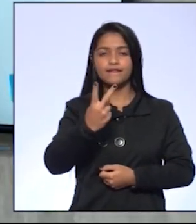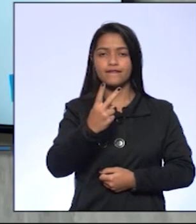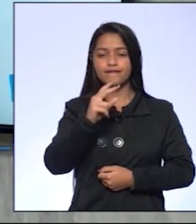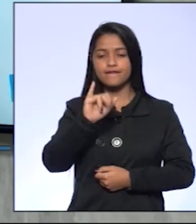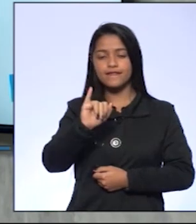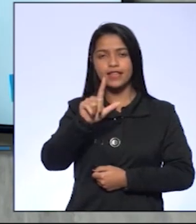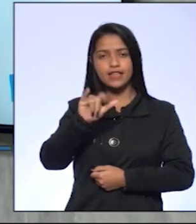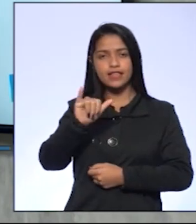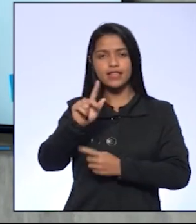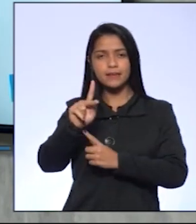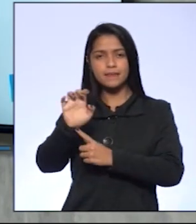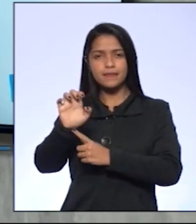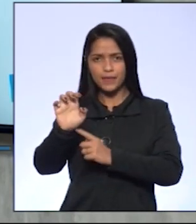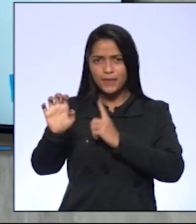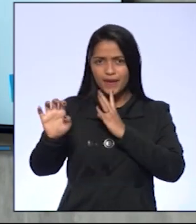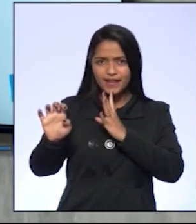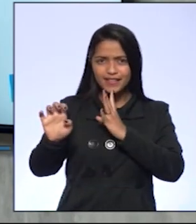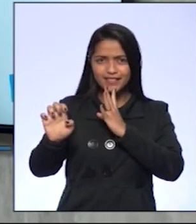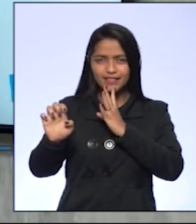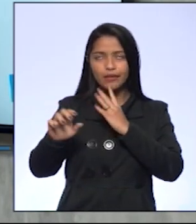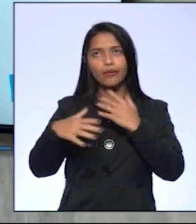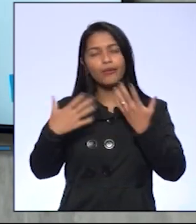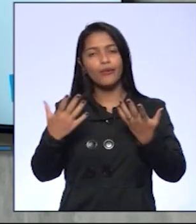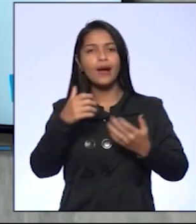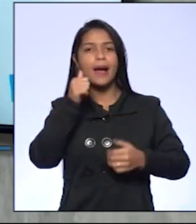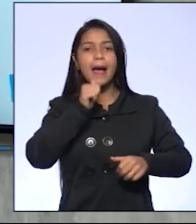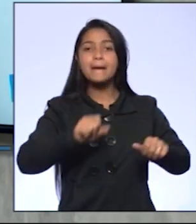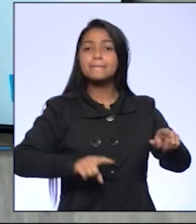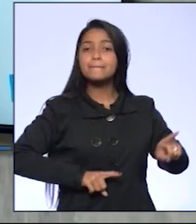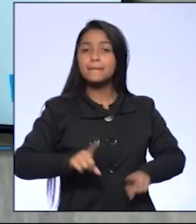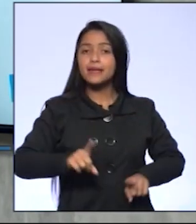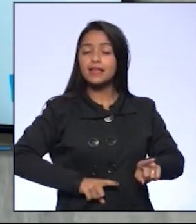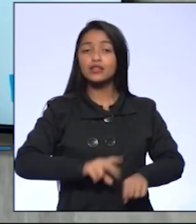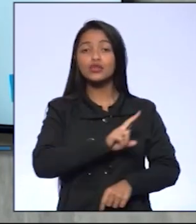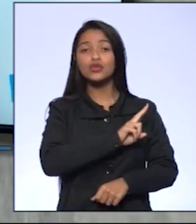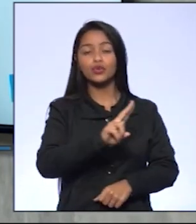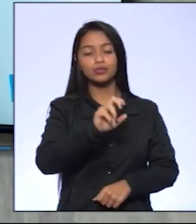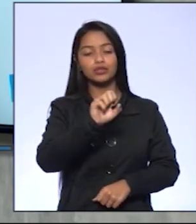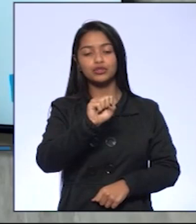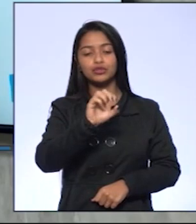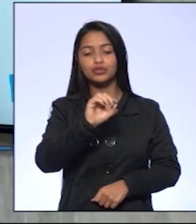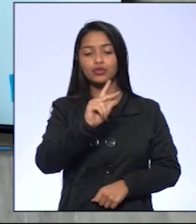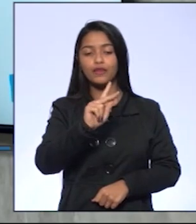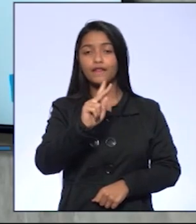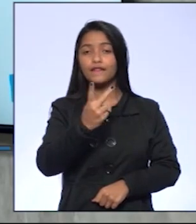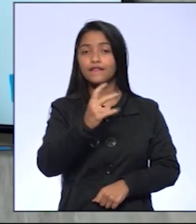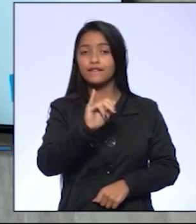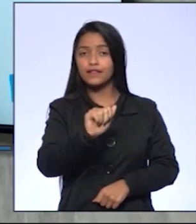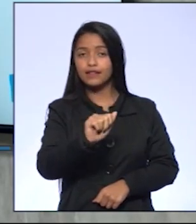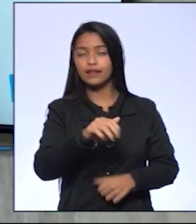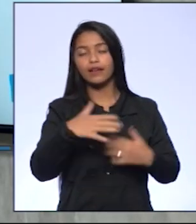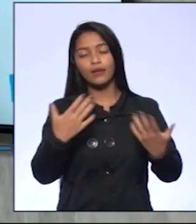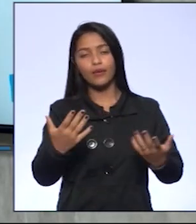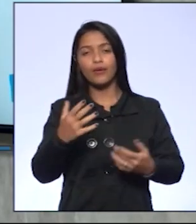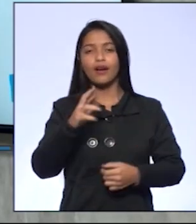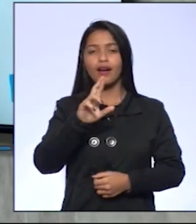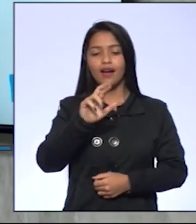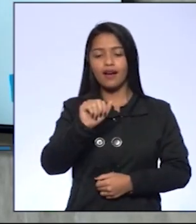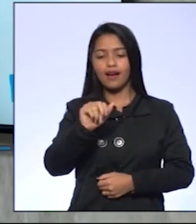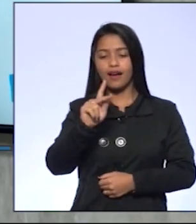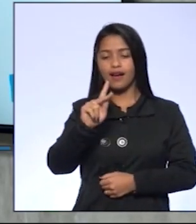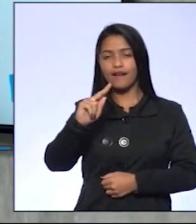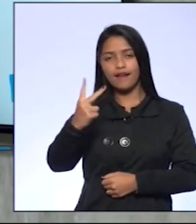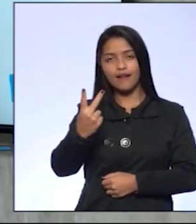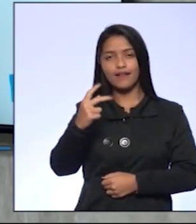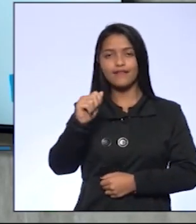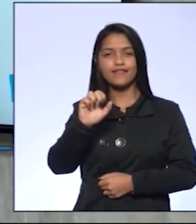Que você não tem na sua família uma prima chamada Sofia com PH. A Rafaela com PH. Eu tenho certeza